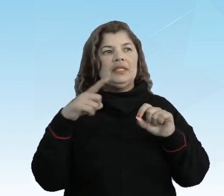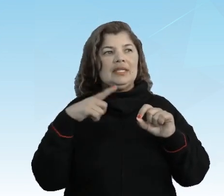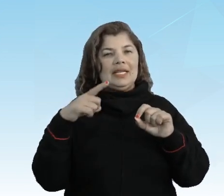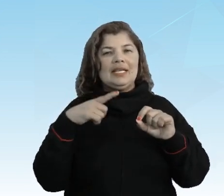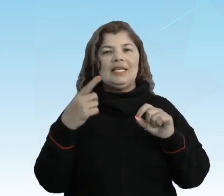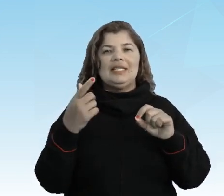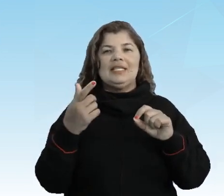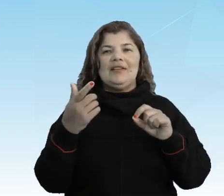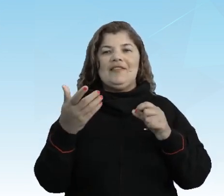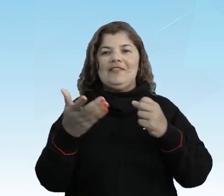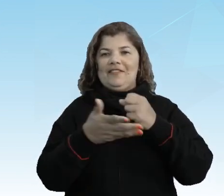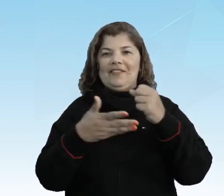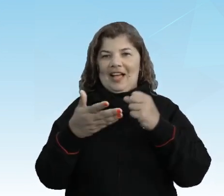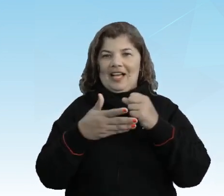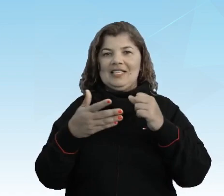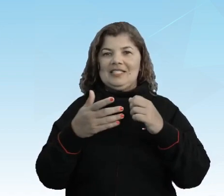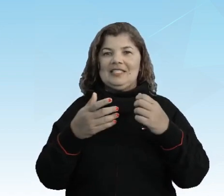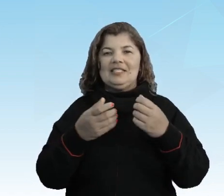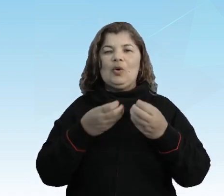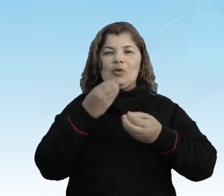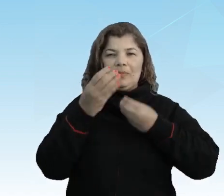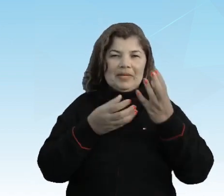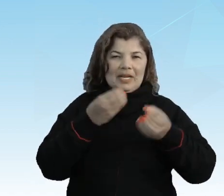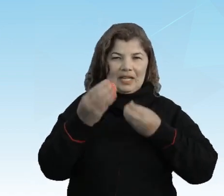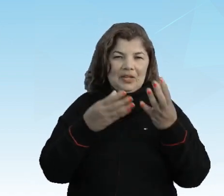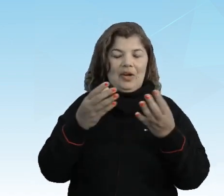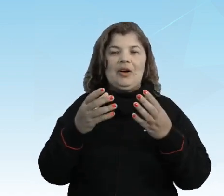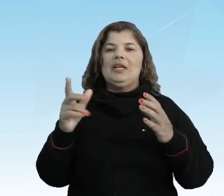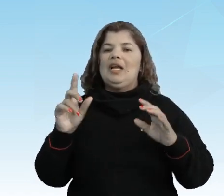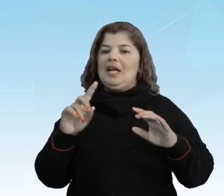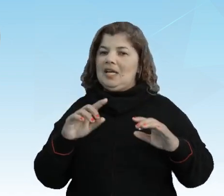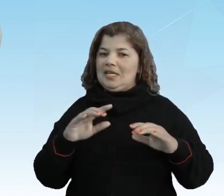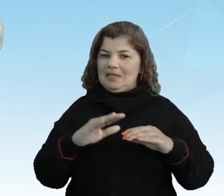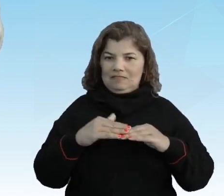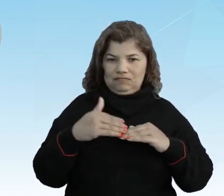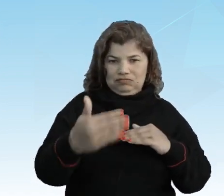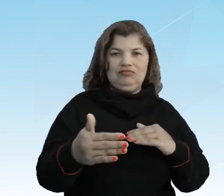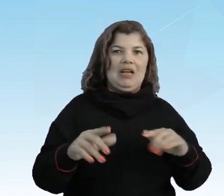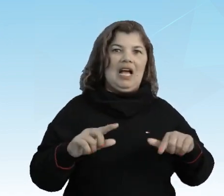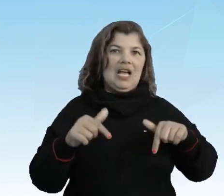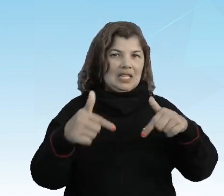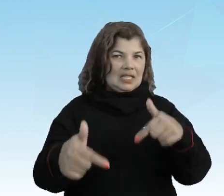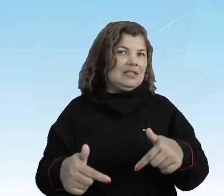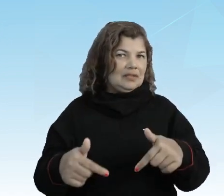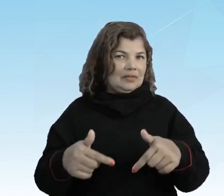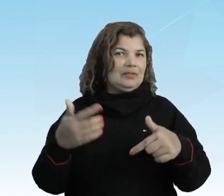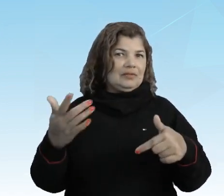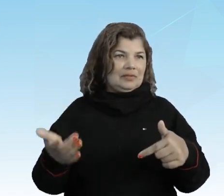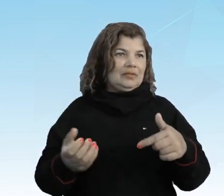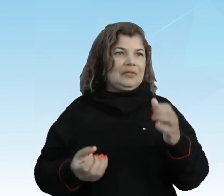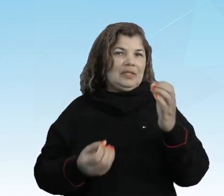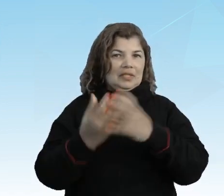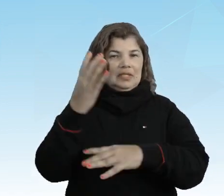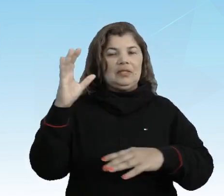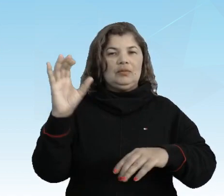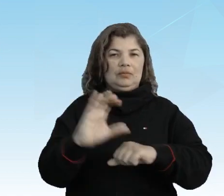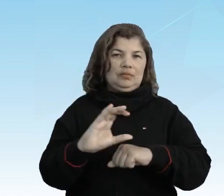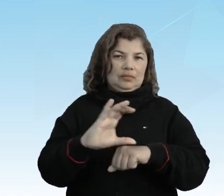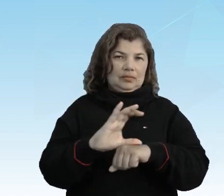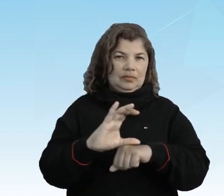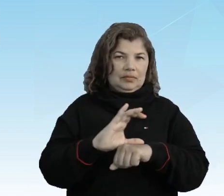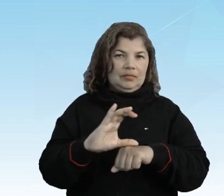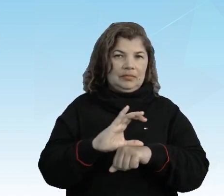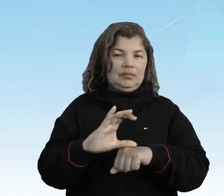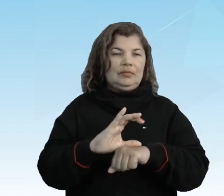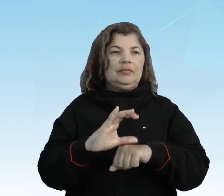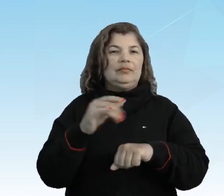fase conspiratória, né? Ela vai para a ação, não é isso? Isso, para a ação. Se cria uma Constituição,